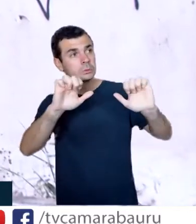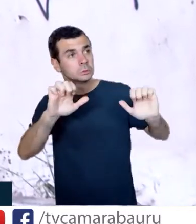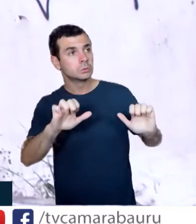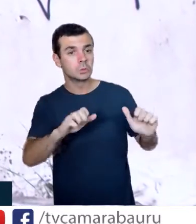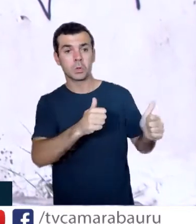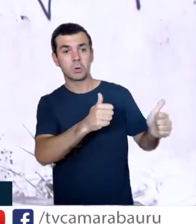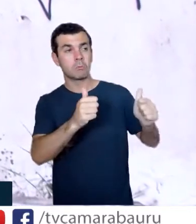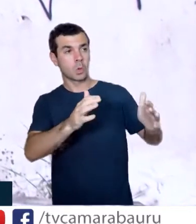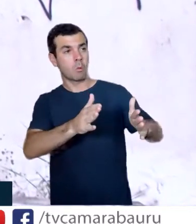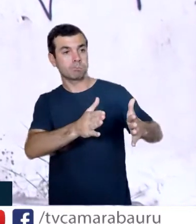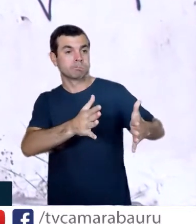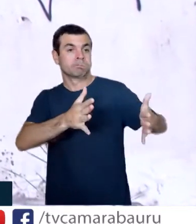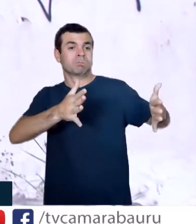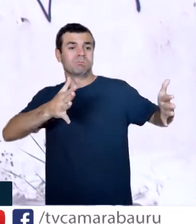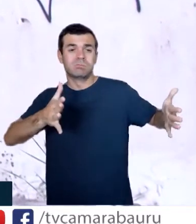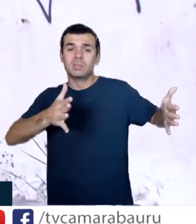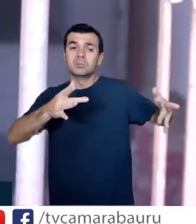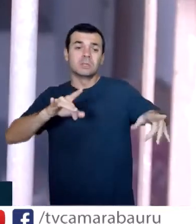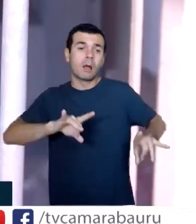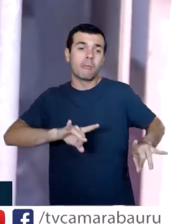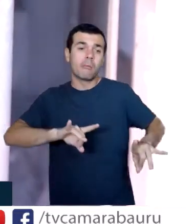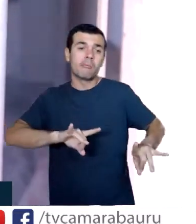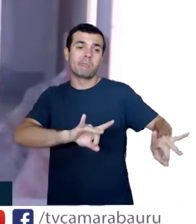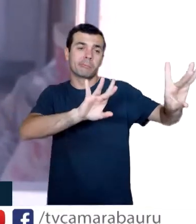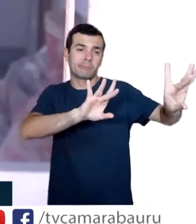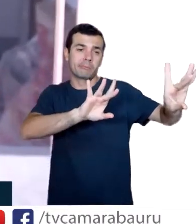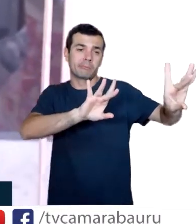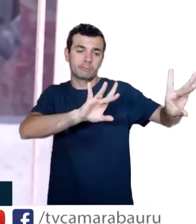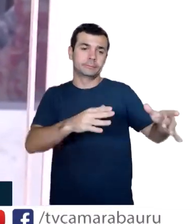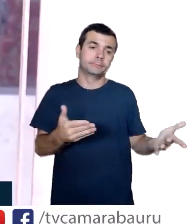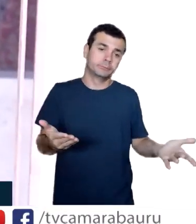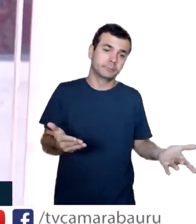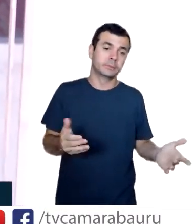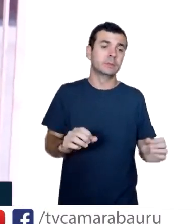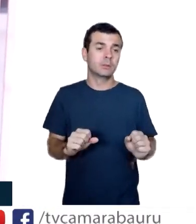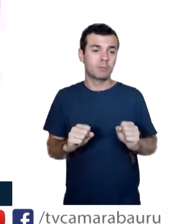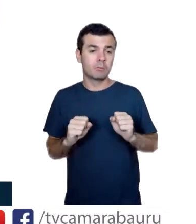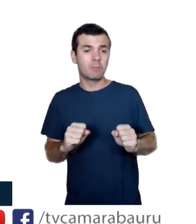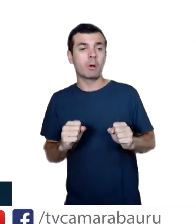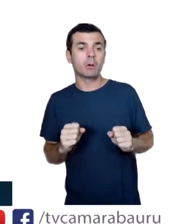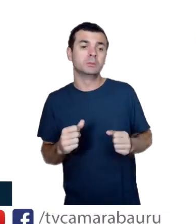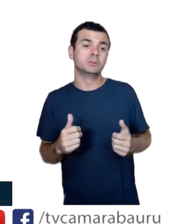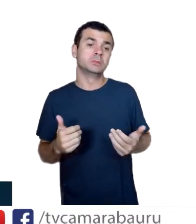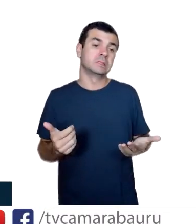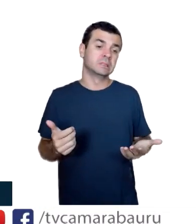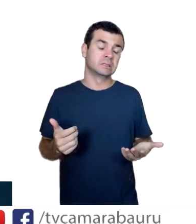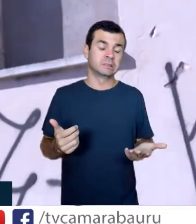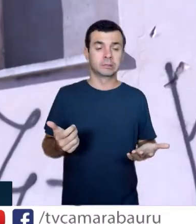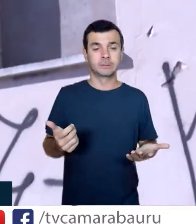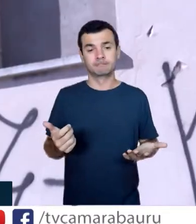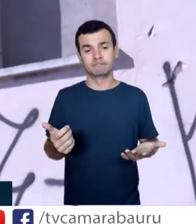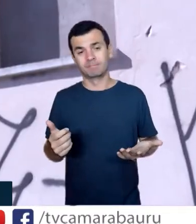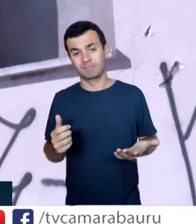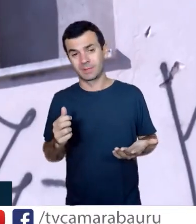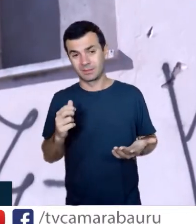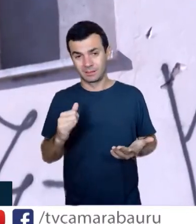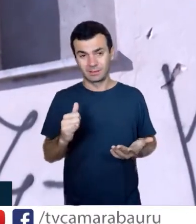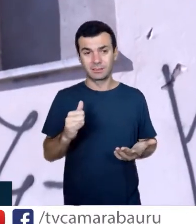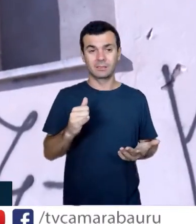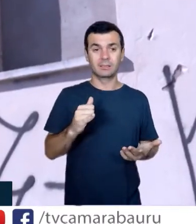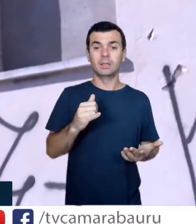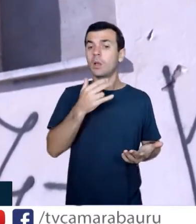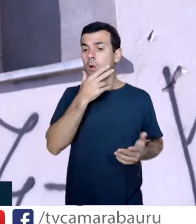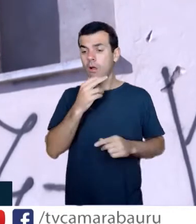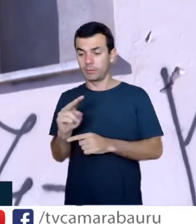mas desativado, e a qualquer momento aí, se a gente tiver a retirada dos vigias, vai ser